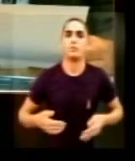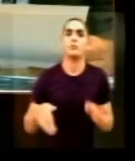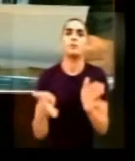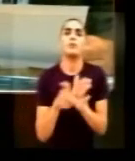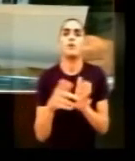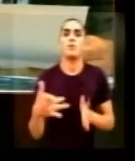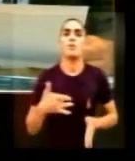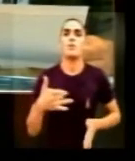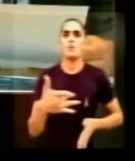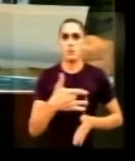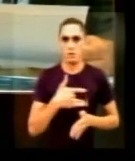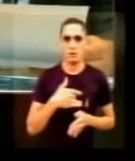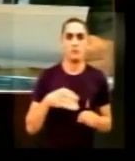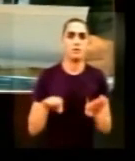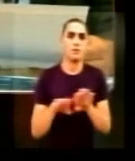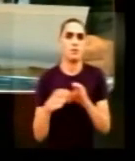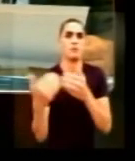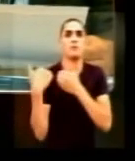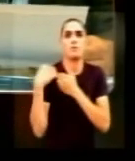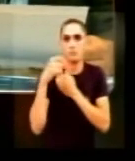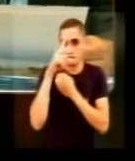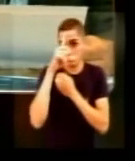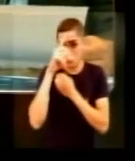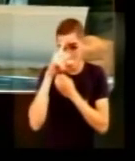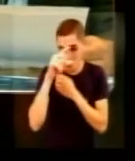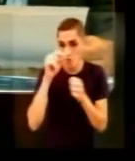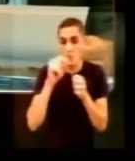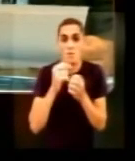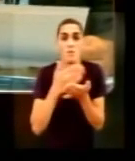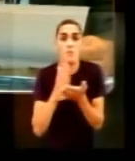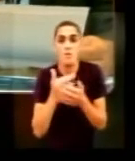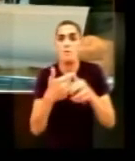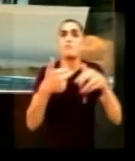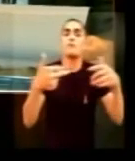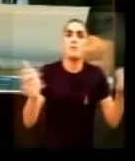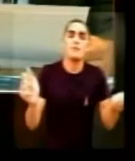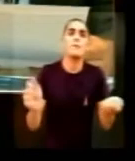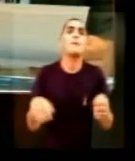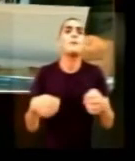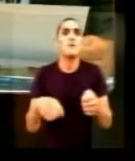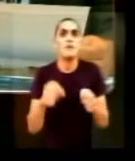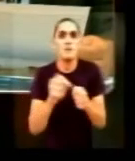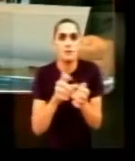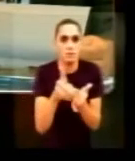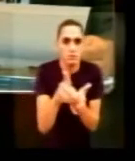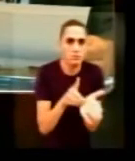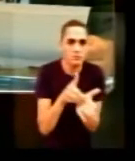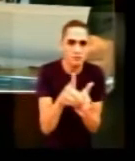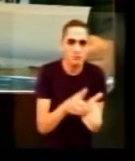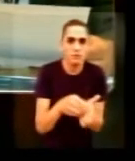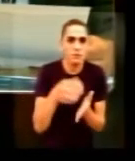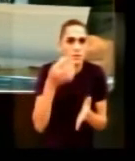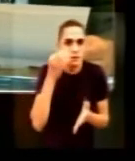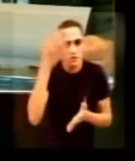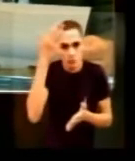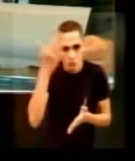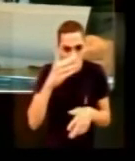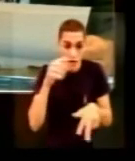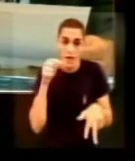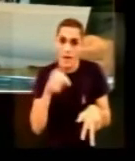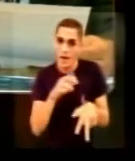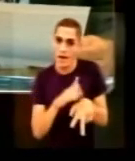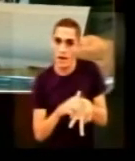das vezes, a realização de uma declaração de que o paciente